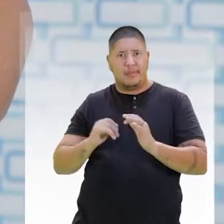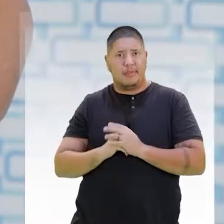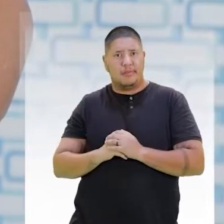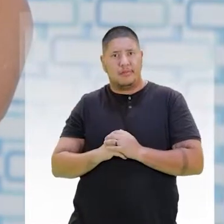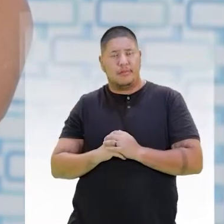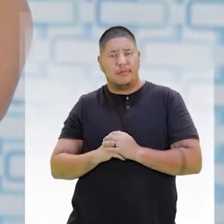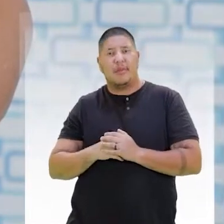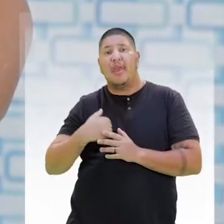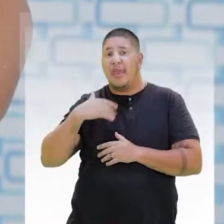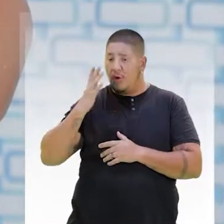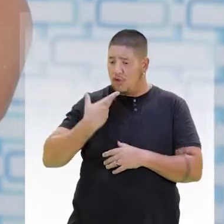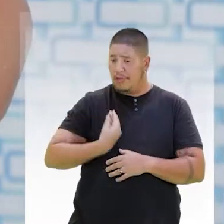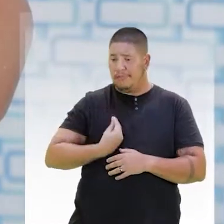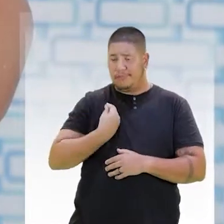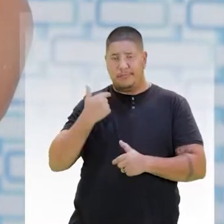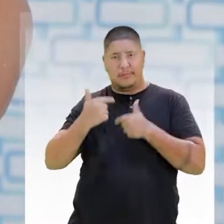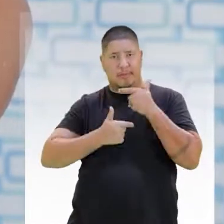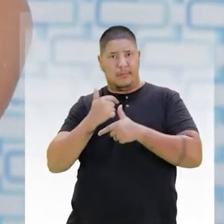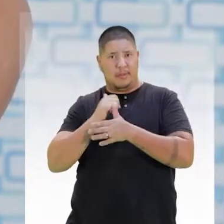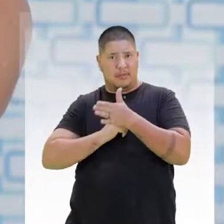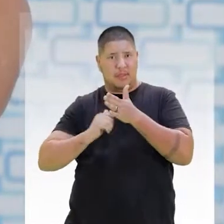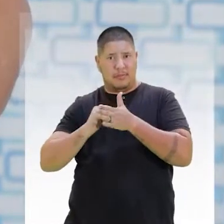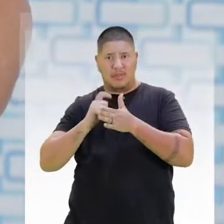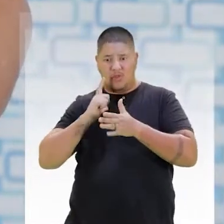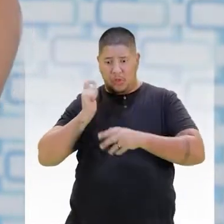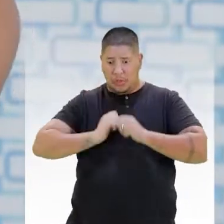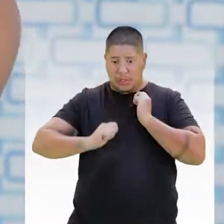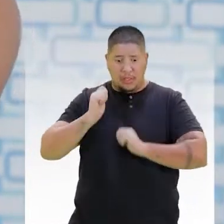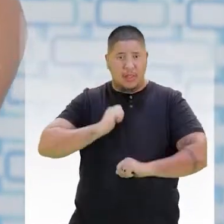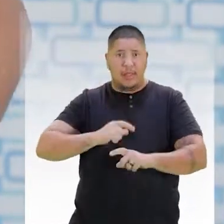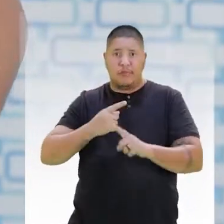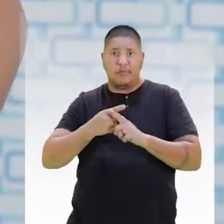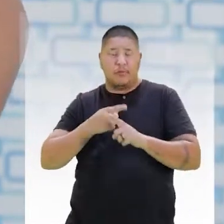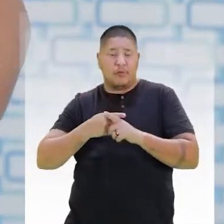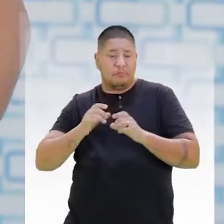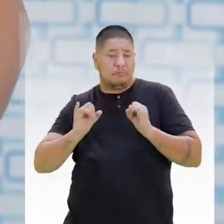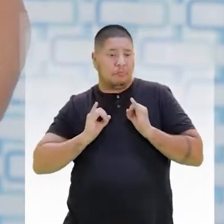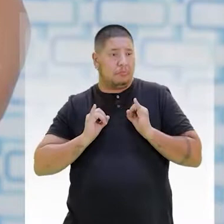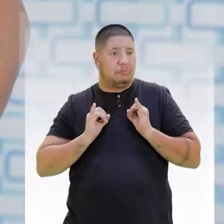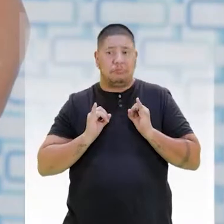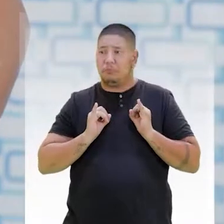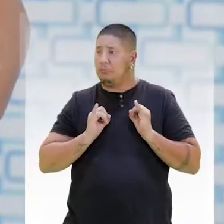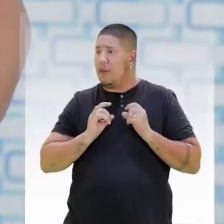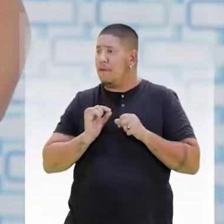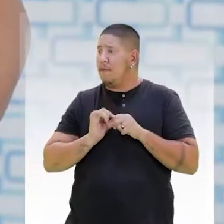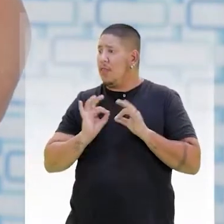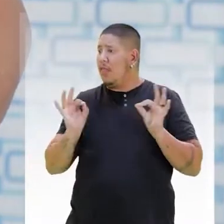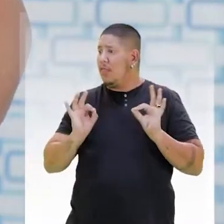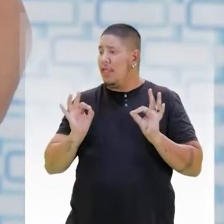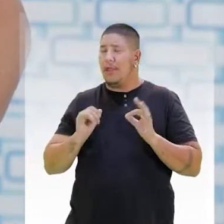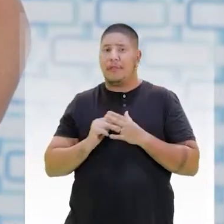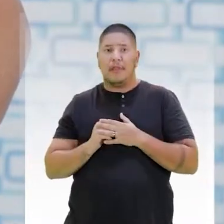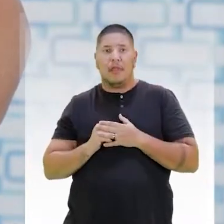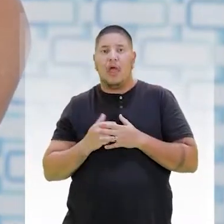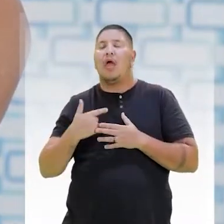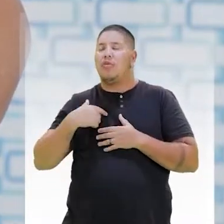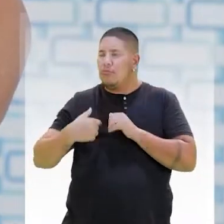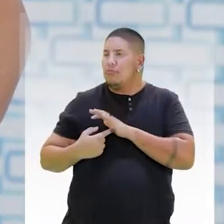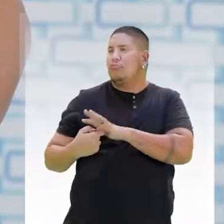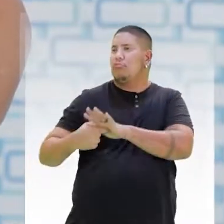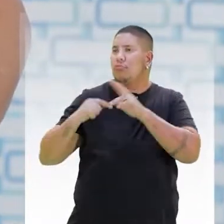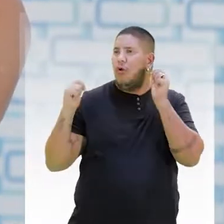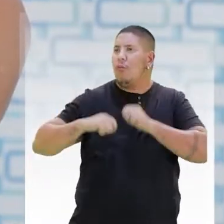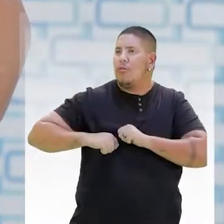fiquei numa empresa, eu tinha ociosidade, porque eu não tinha nada para fazer. Aí, com muita garra, que eu mostrei meu